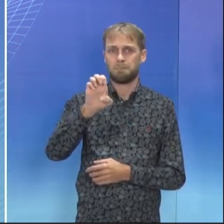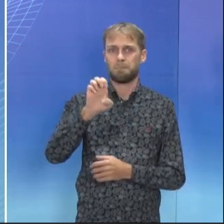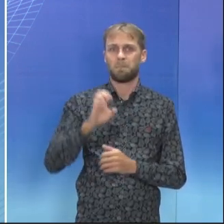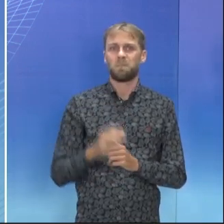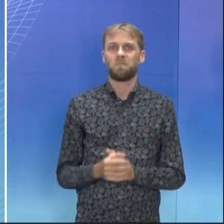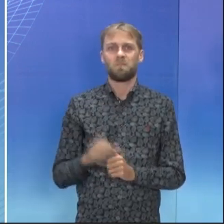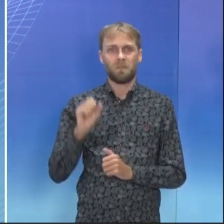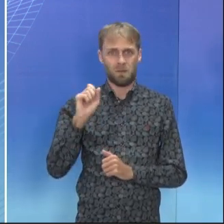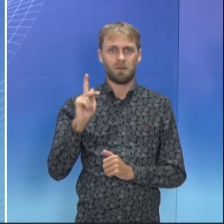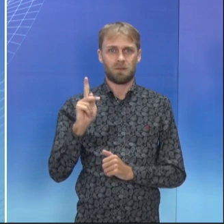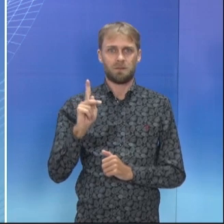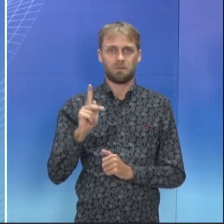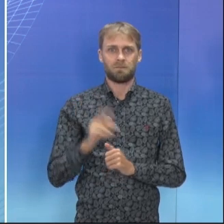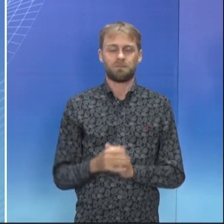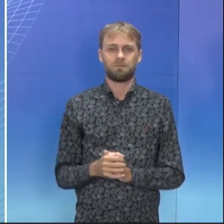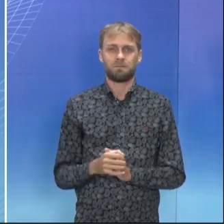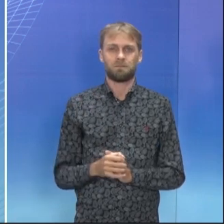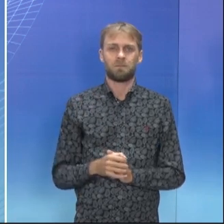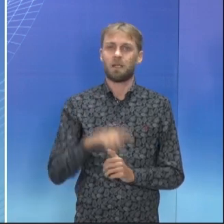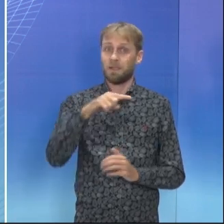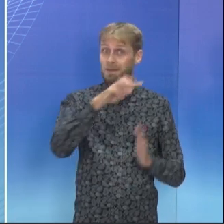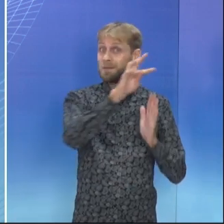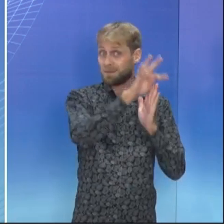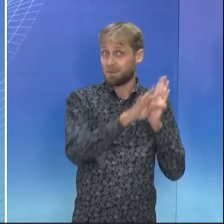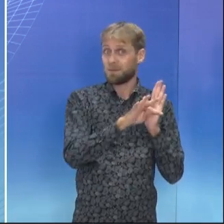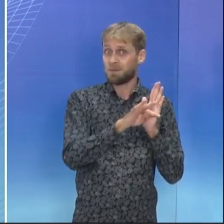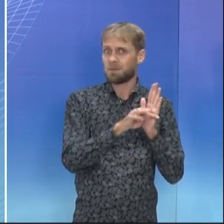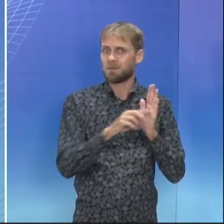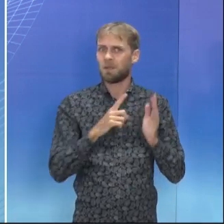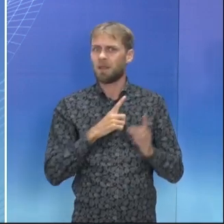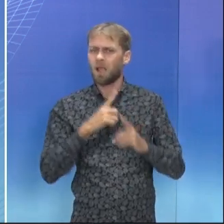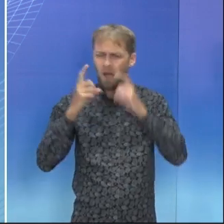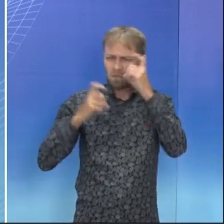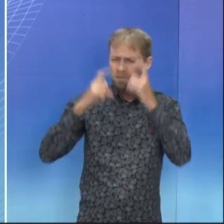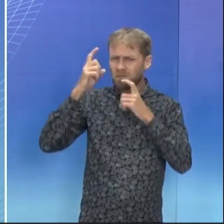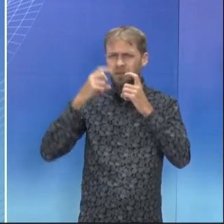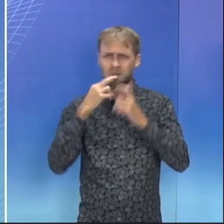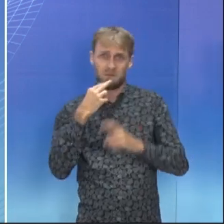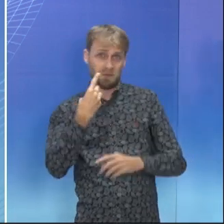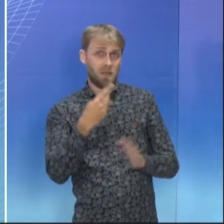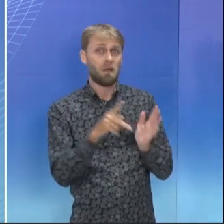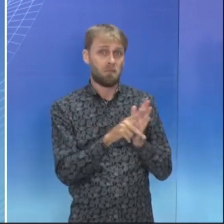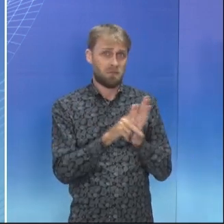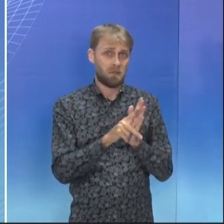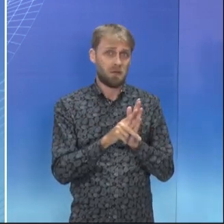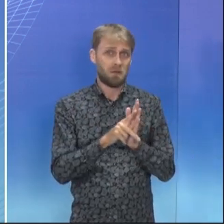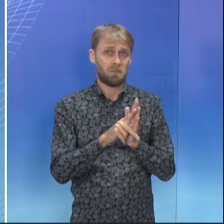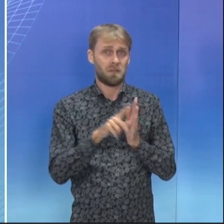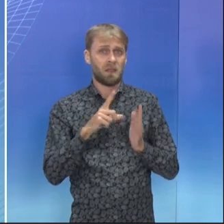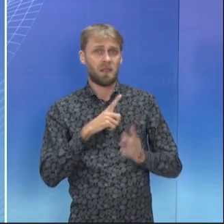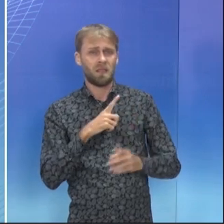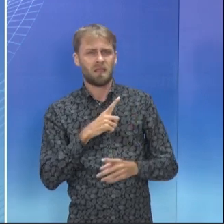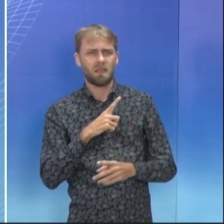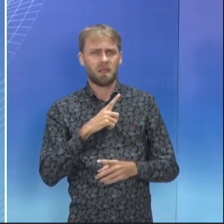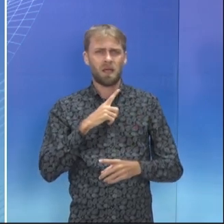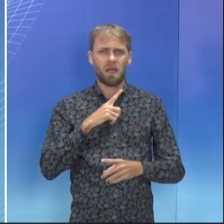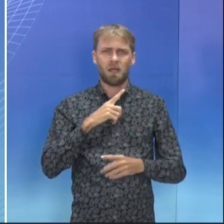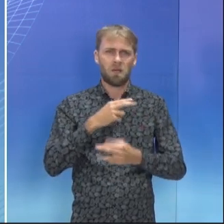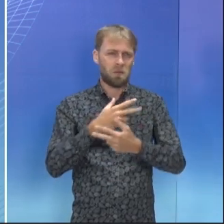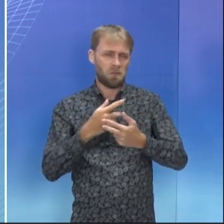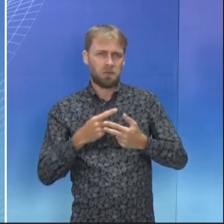Então a questão correta é a letra E, certo? Gente, nesse texto tem expressões idiomáticas,